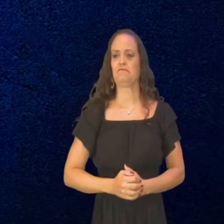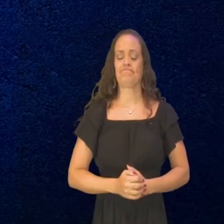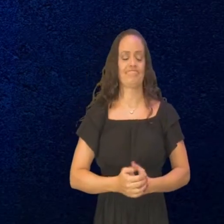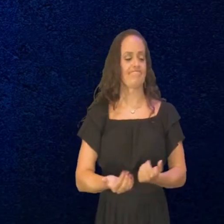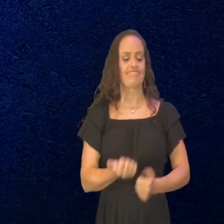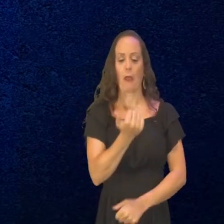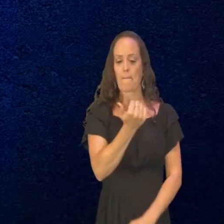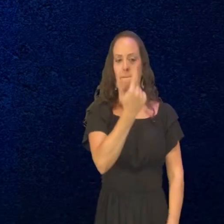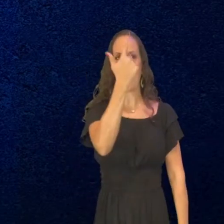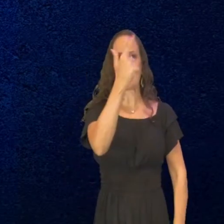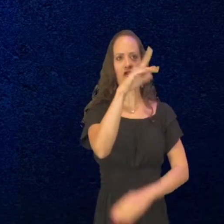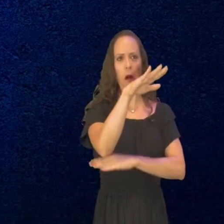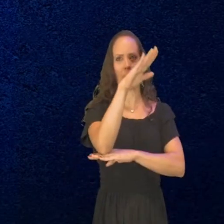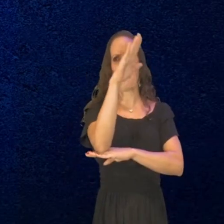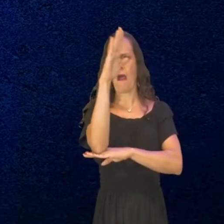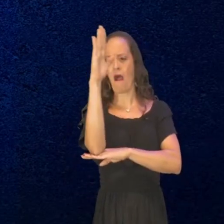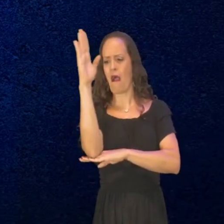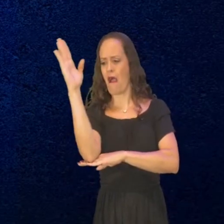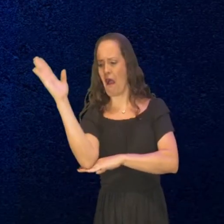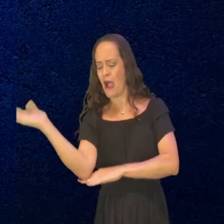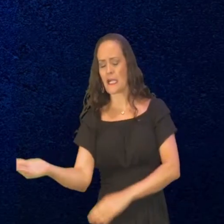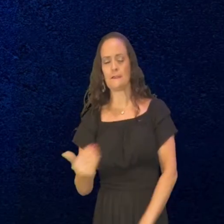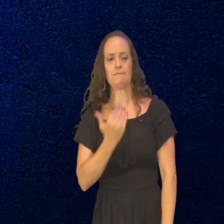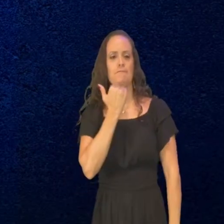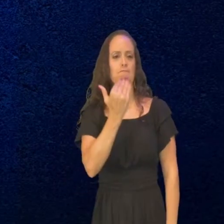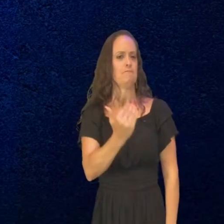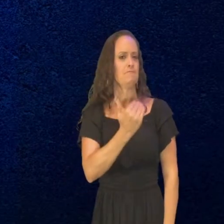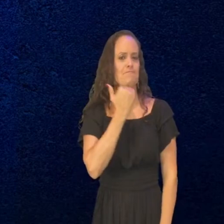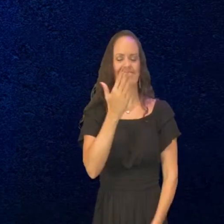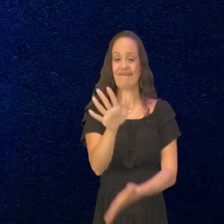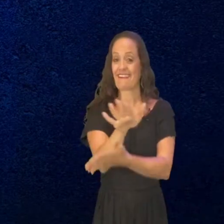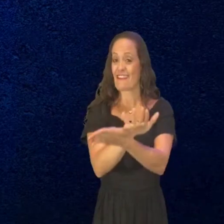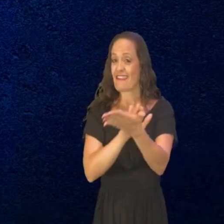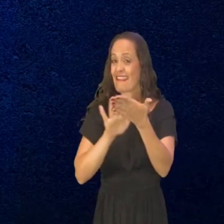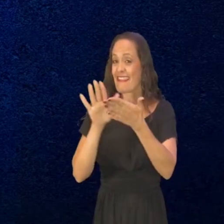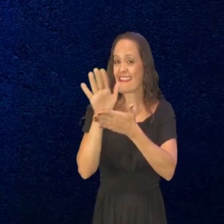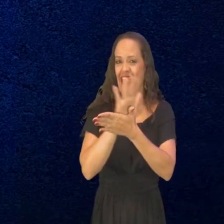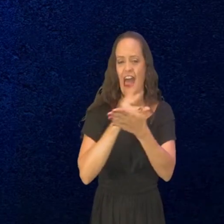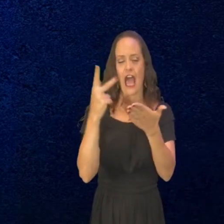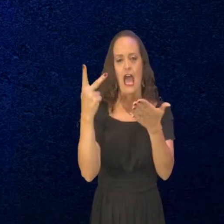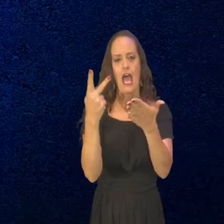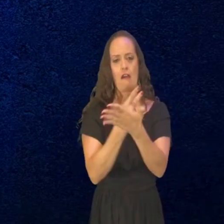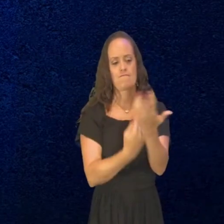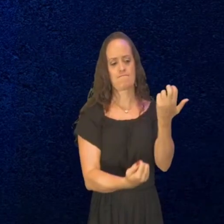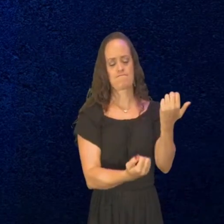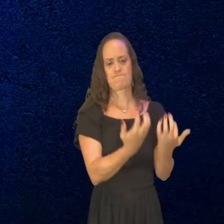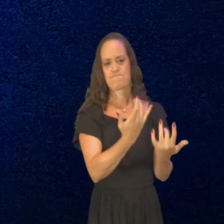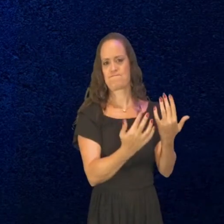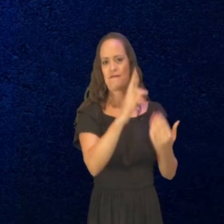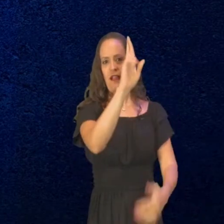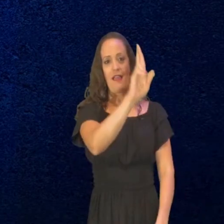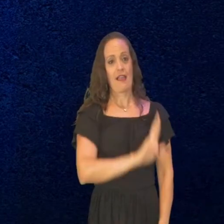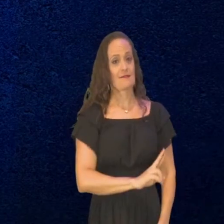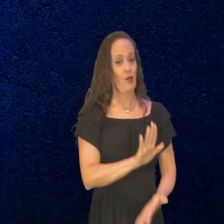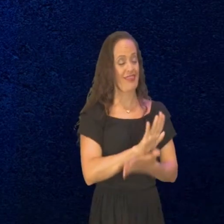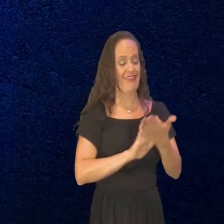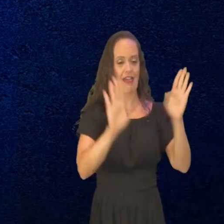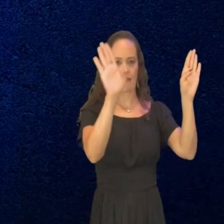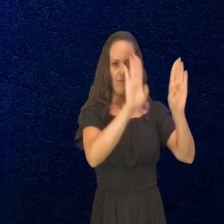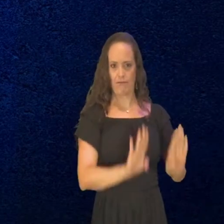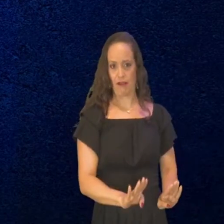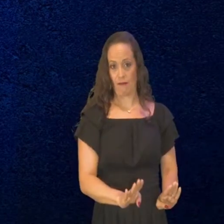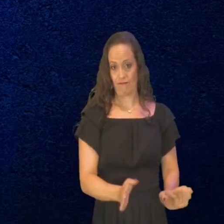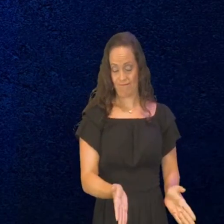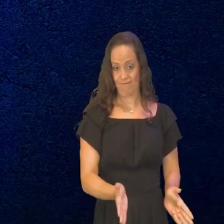meio-dia, eles profetizaram até a hora do sacrifício da tarde. Porém, não houve voz, nem